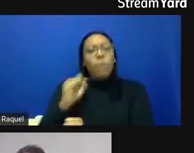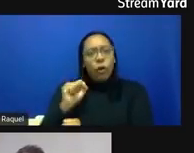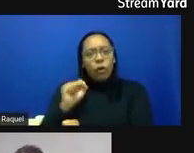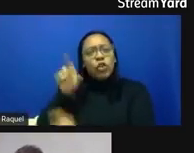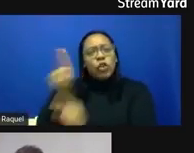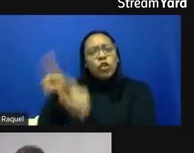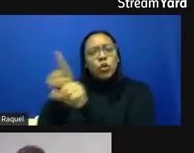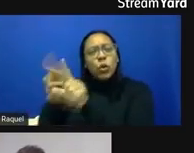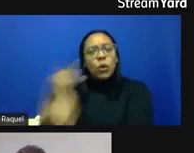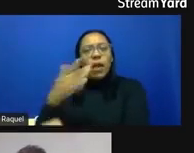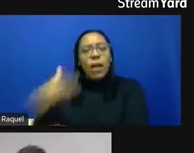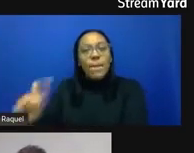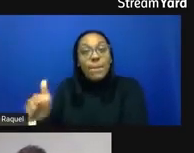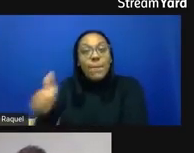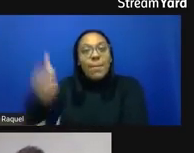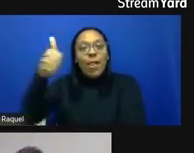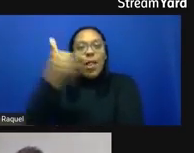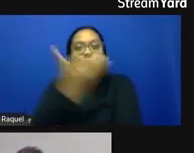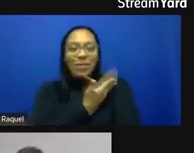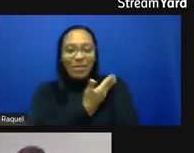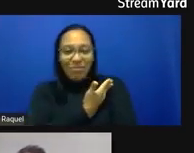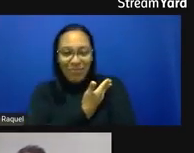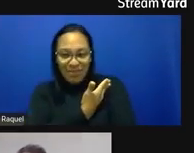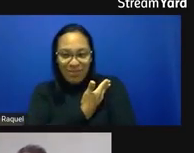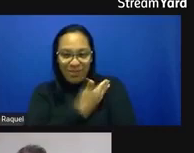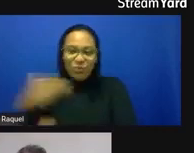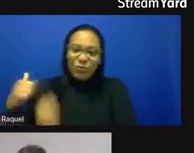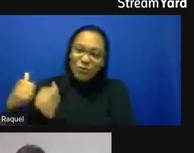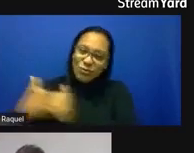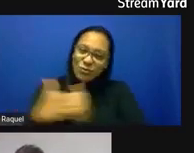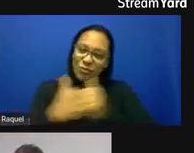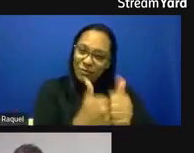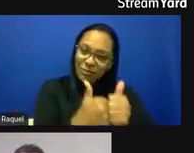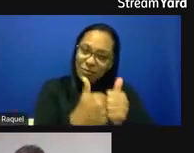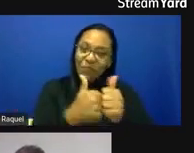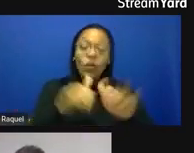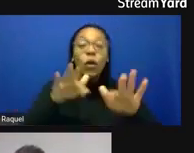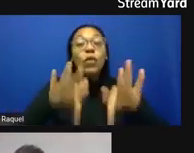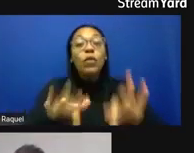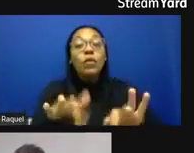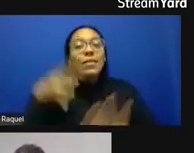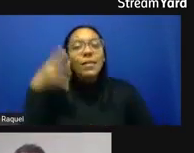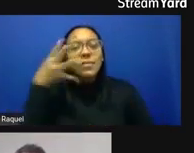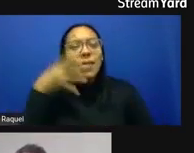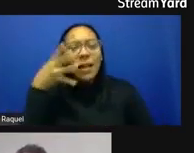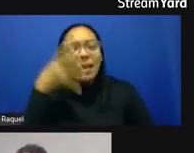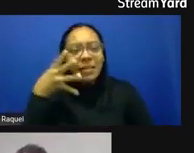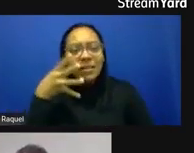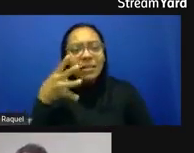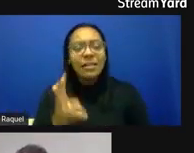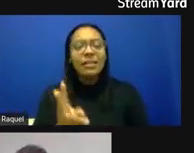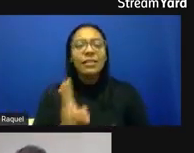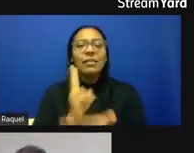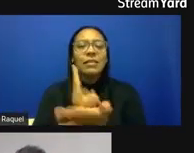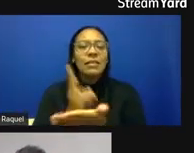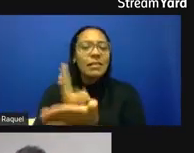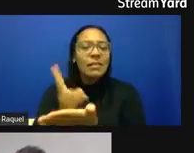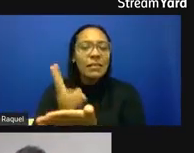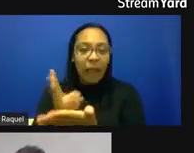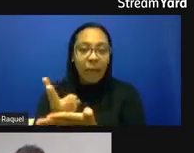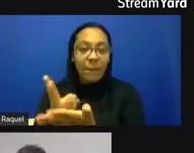o que, que acontece no final das palestras, né? No final lá do teatro da Gabriele? Vai sempre o pessoal, quase todos em